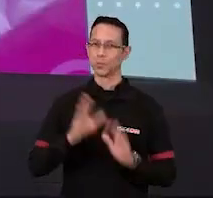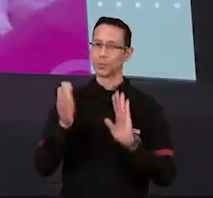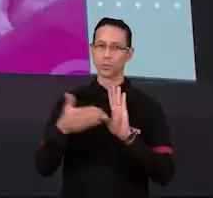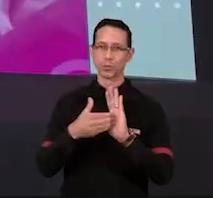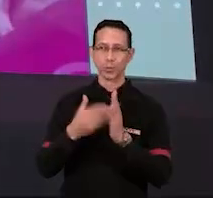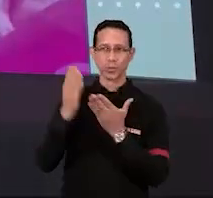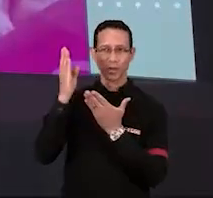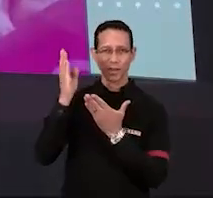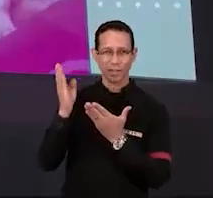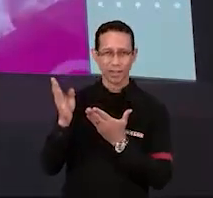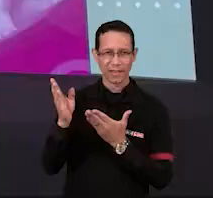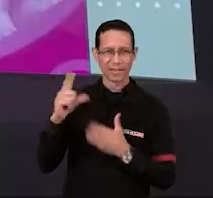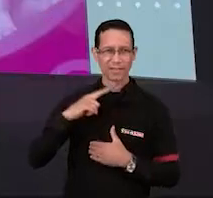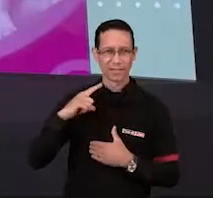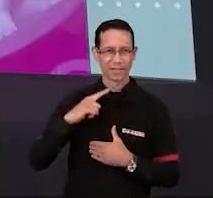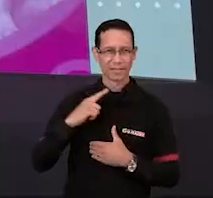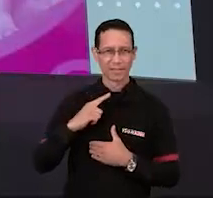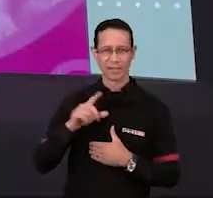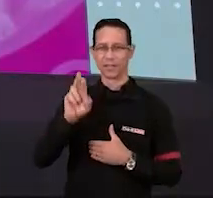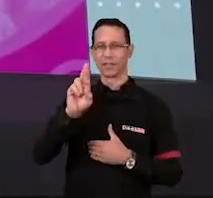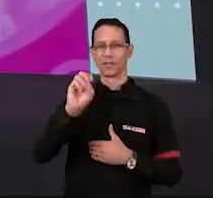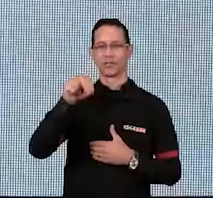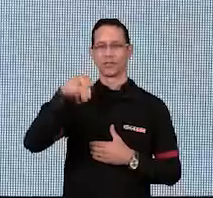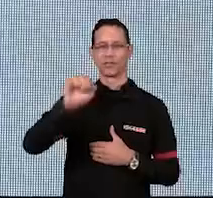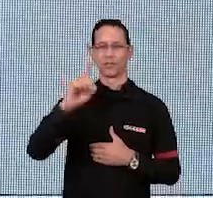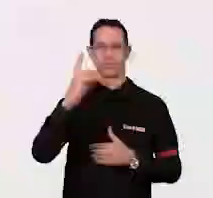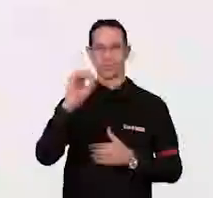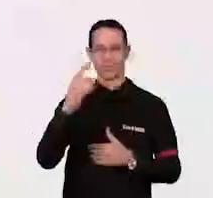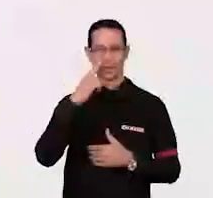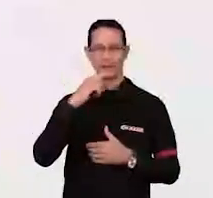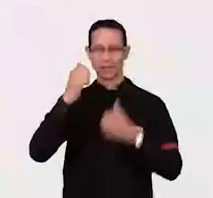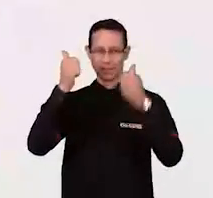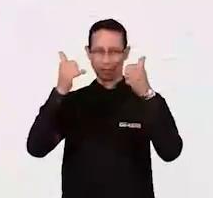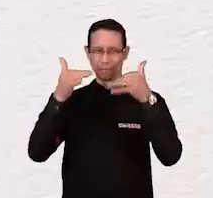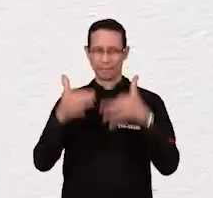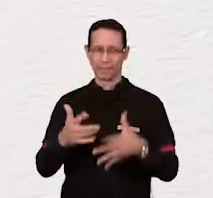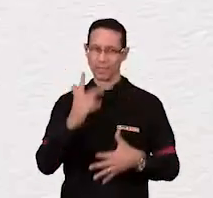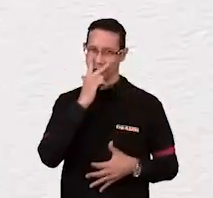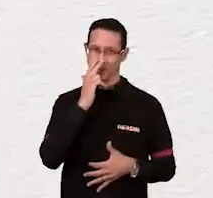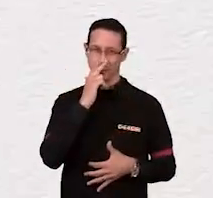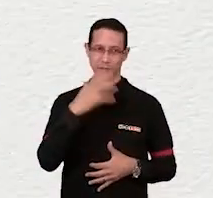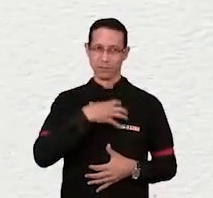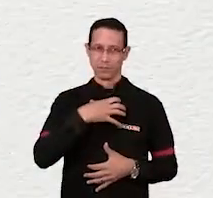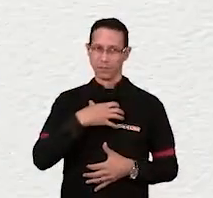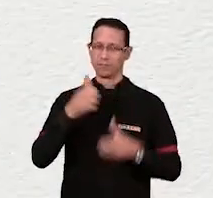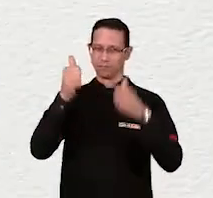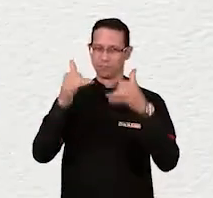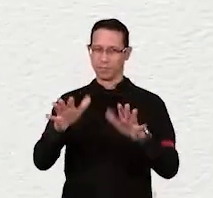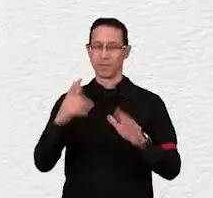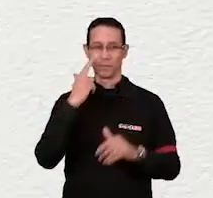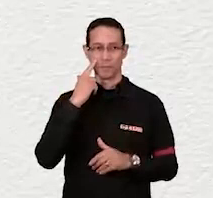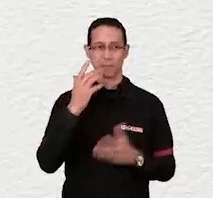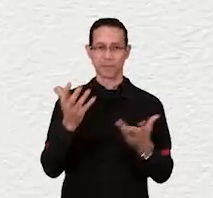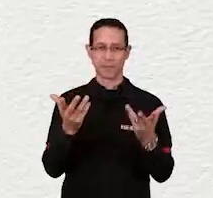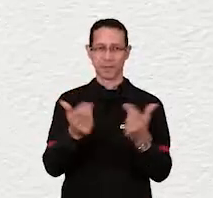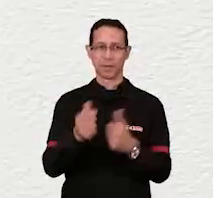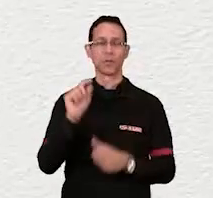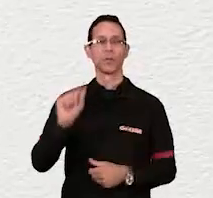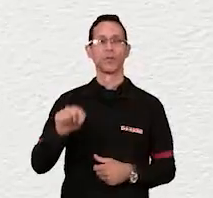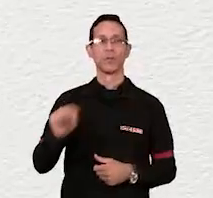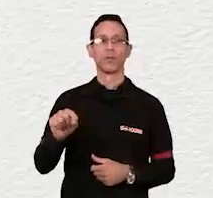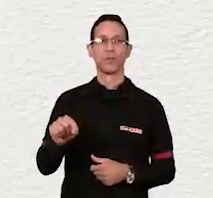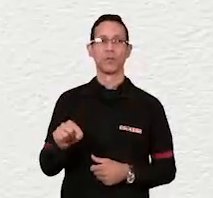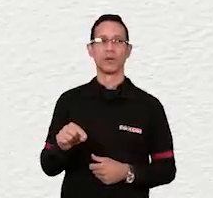queratina, o Ronaldo vai descrever da maneira dele, que eu acho sensacional, mas assim, a